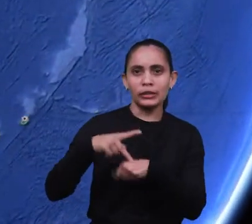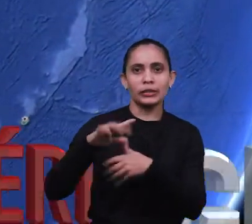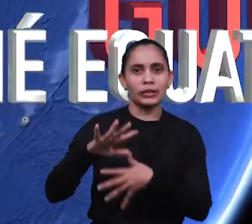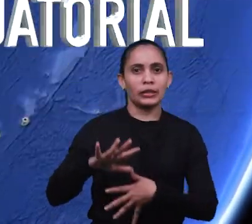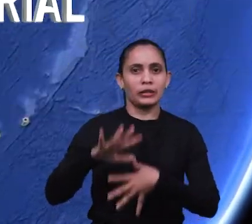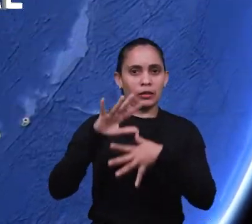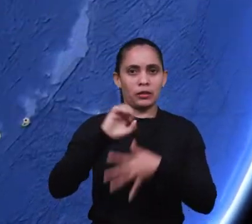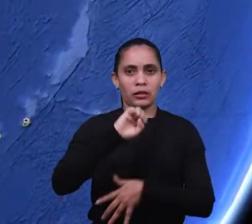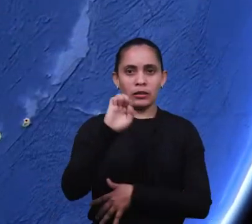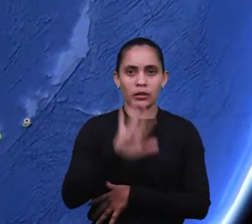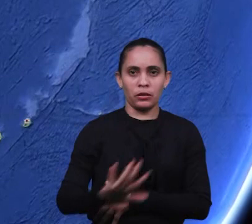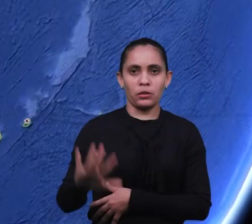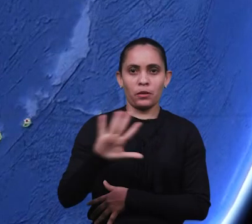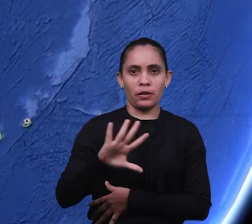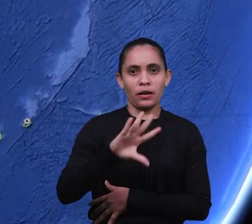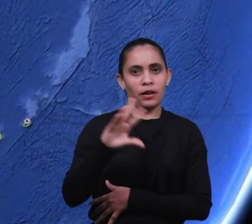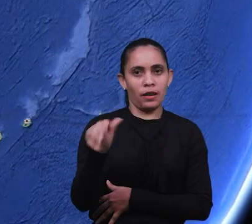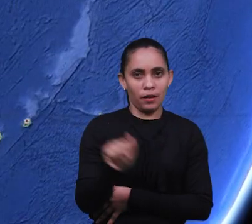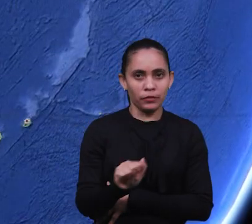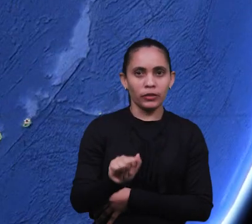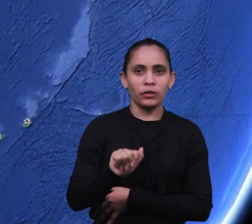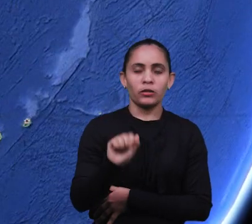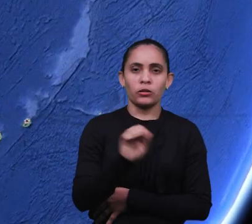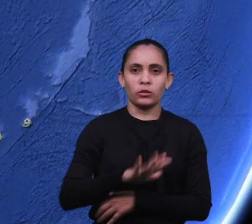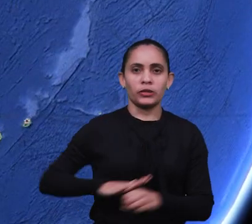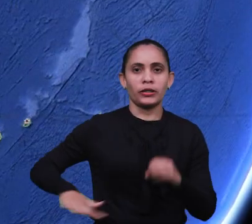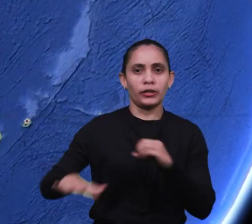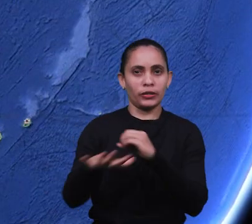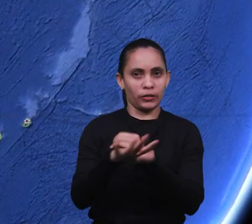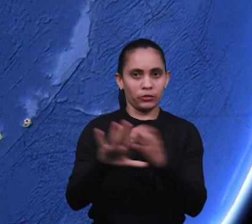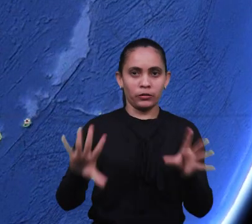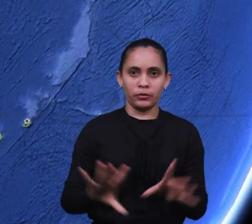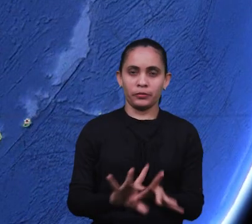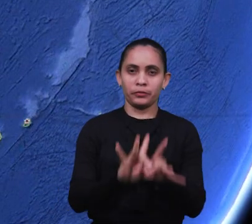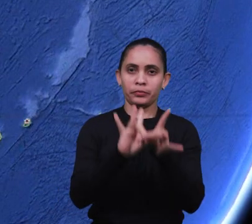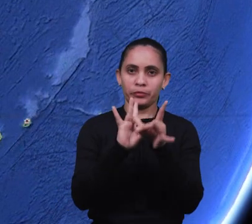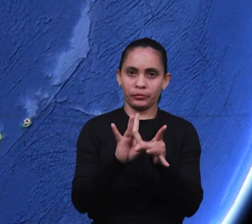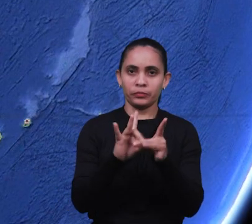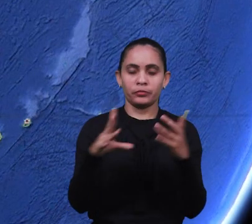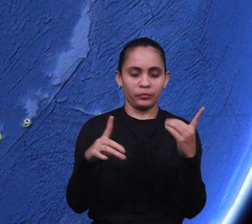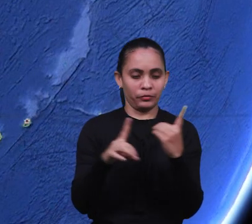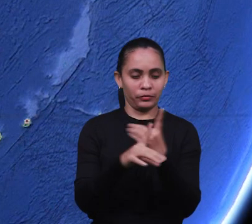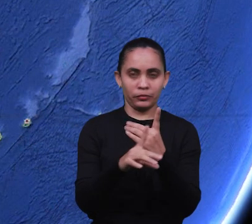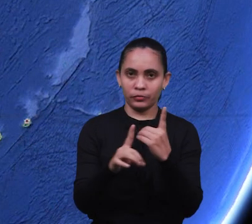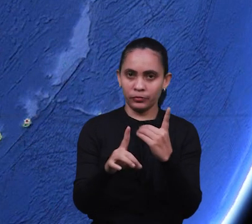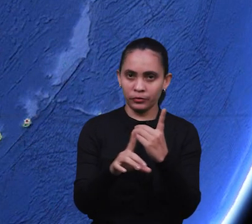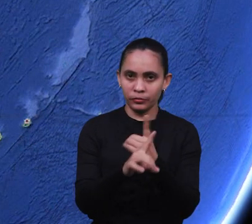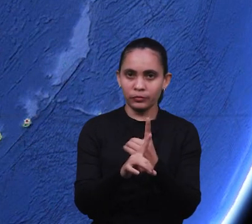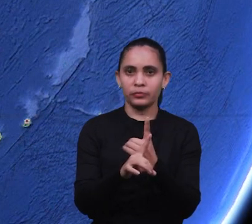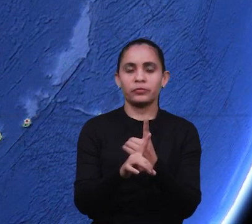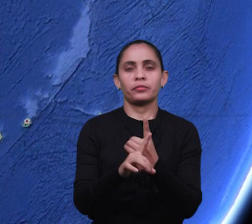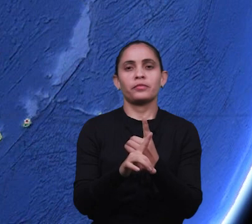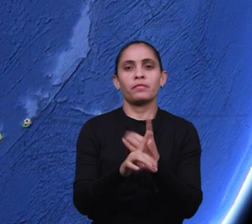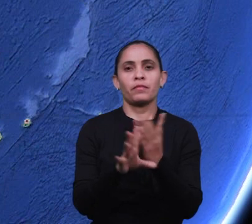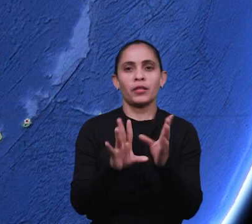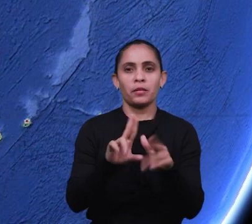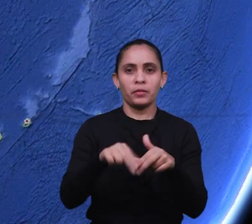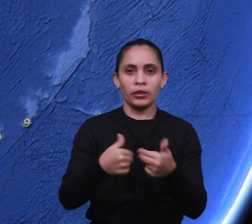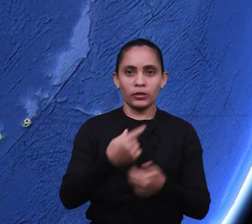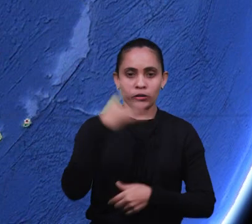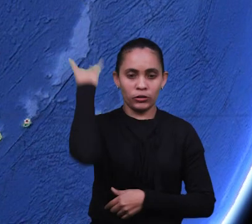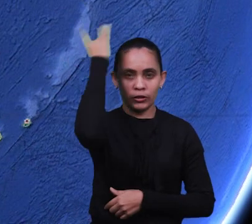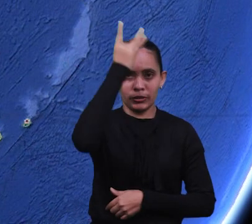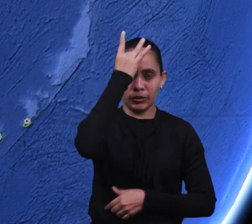3 Américas, Europa, África, Ásia e Oceania, conectadas pela mesma doutrina,